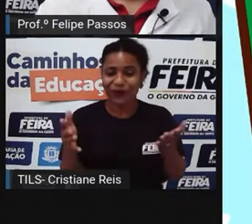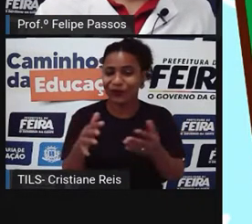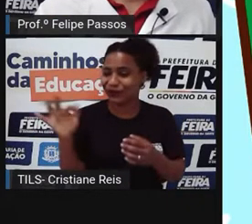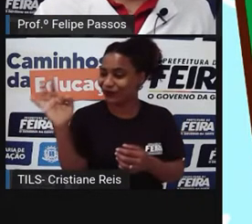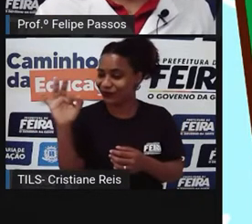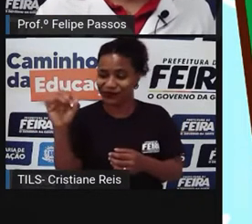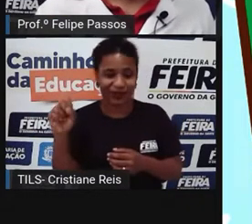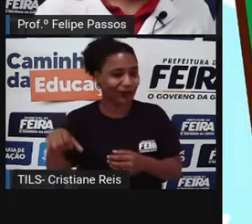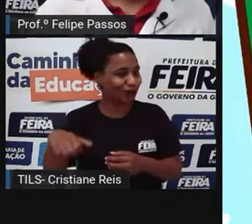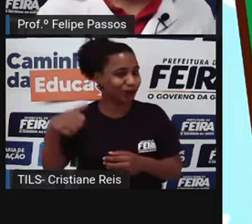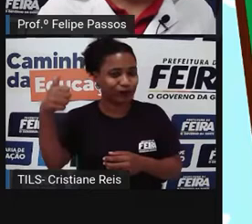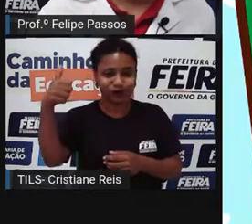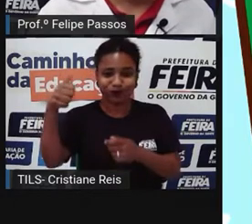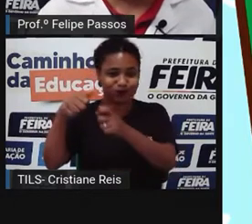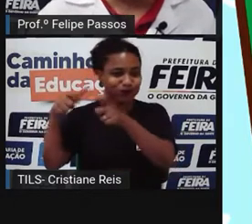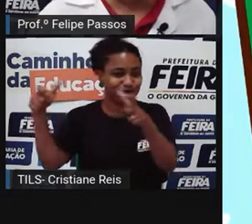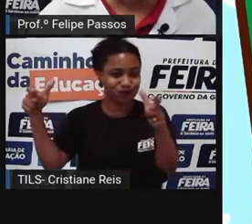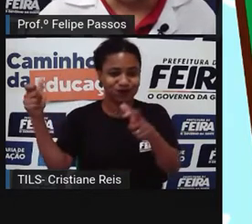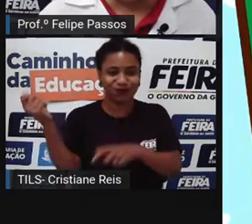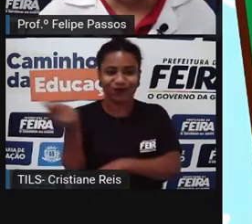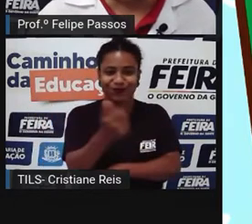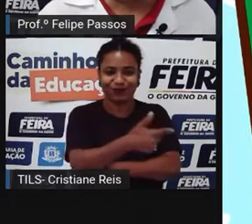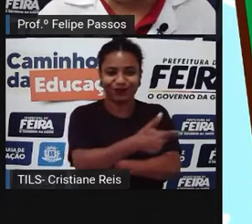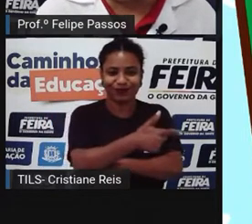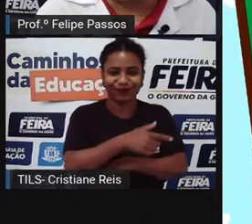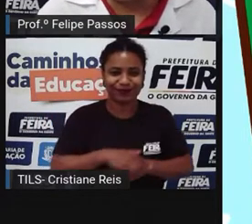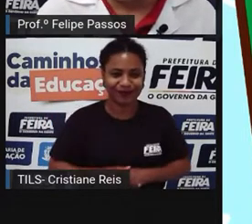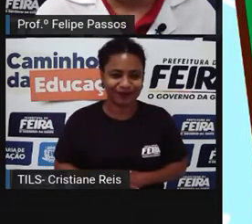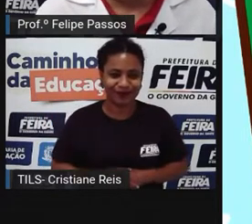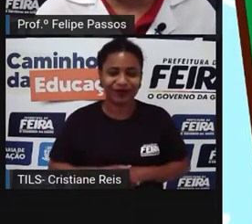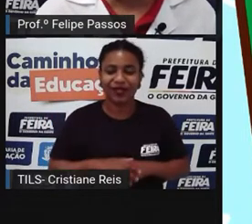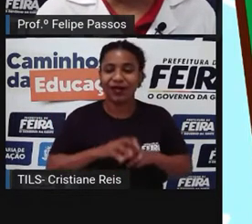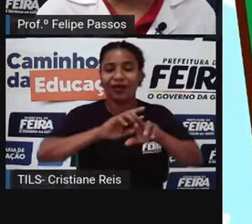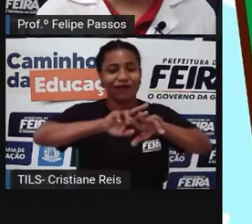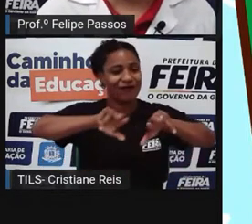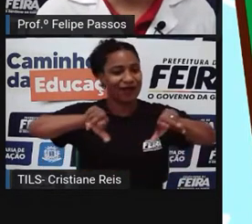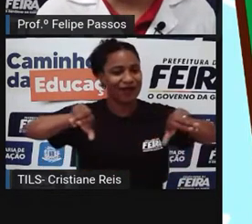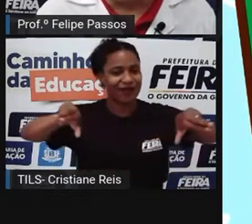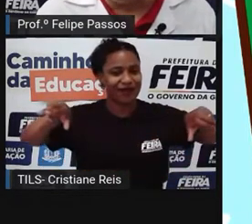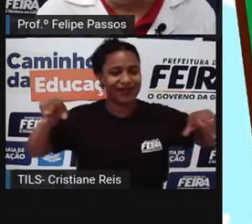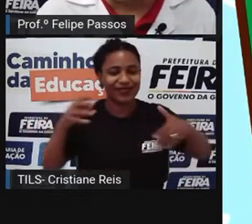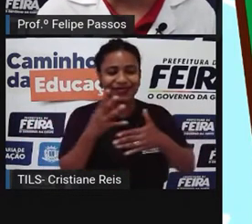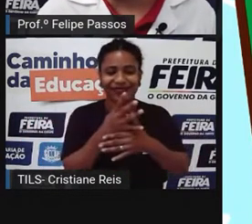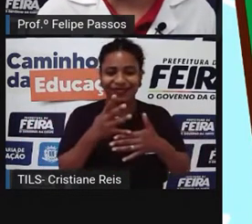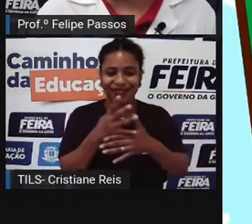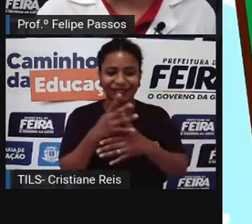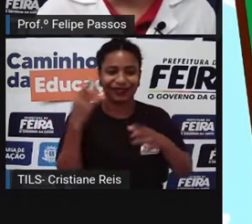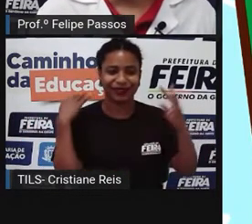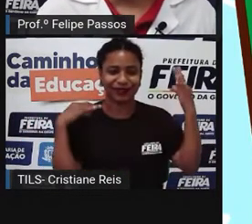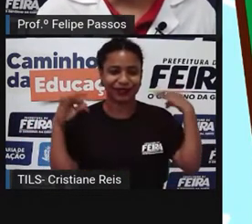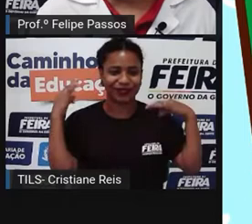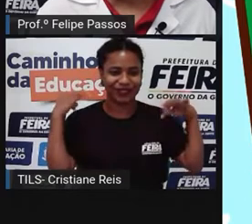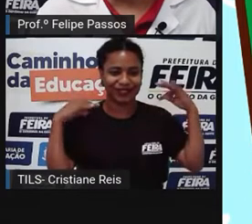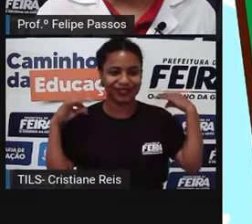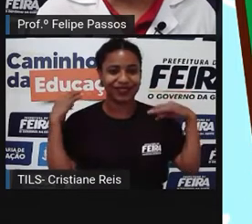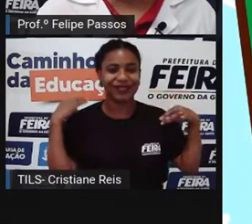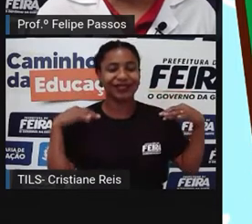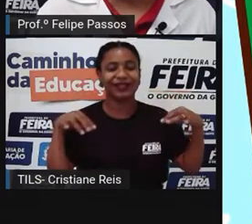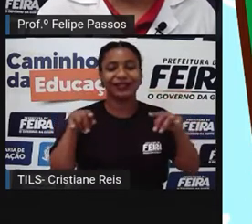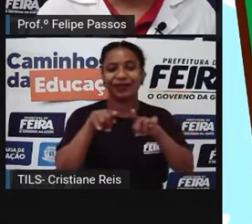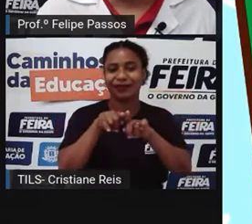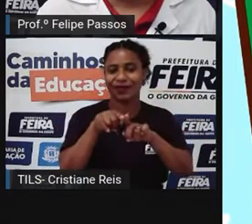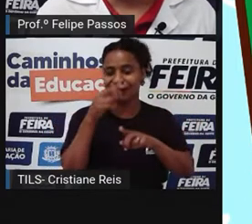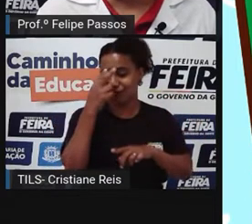né? E vários outros exemplos de cidades históricas, turísticas, né, no